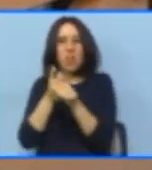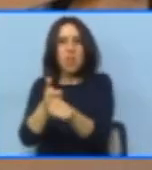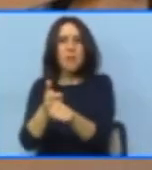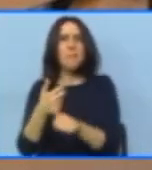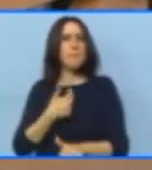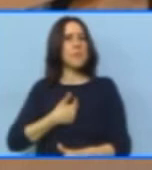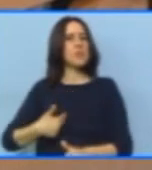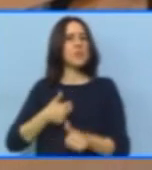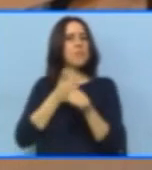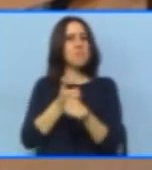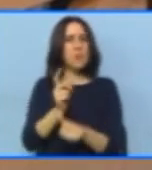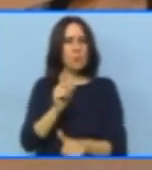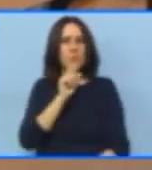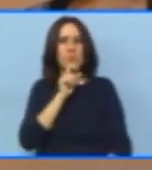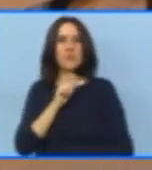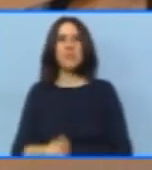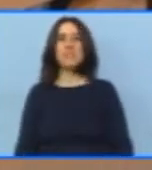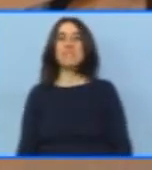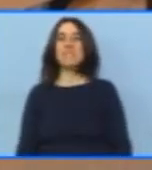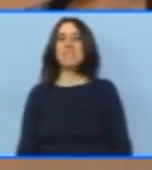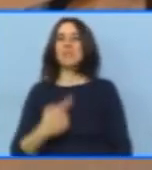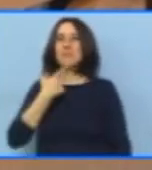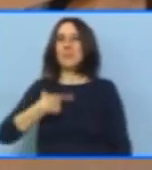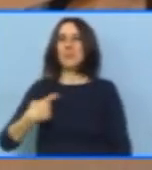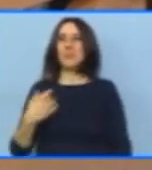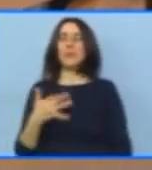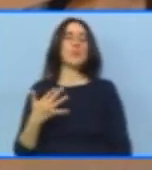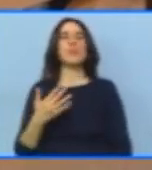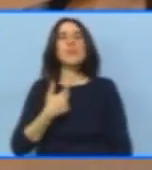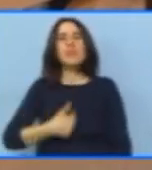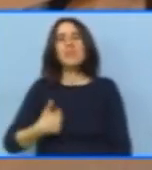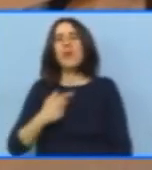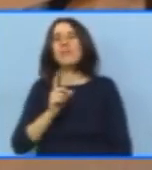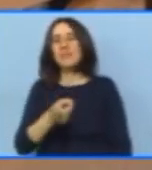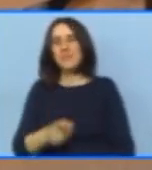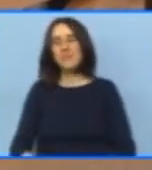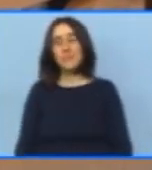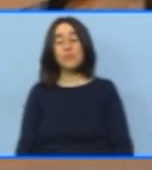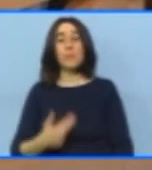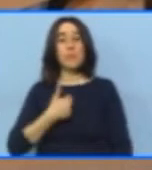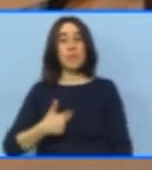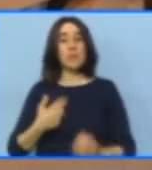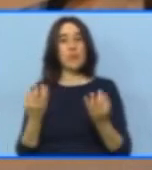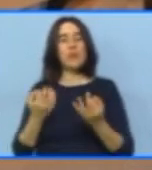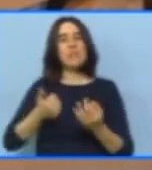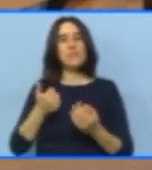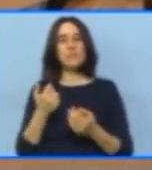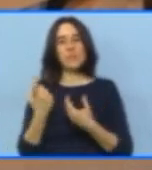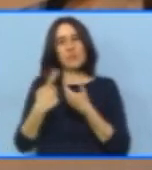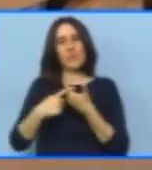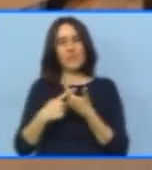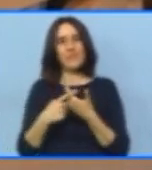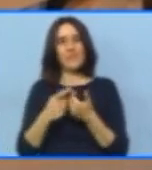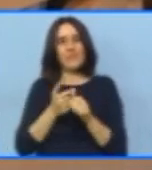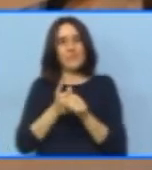esta possibilidade? Isso leva-nos a uma grande pergunta: o que é ser cristão, não é? A cristão é, sobretudo, em primeiro lugar, uma adesão. Se neste